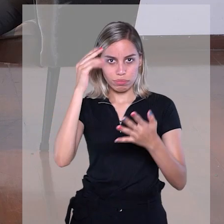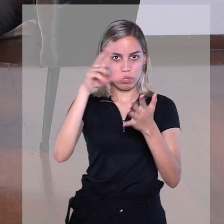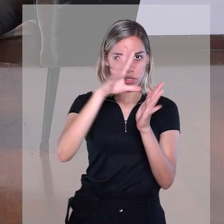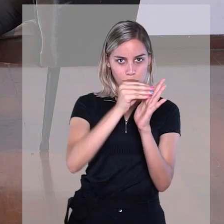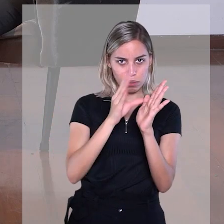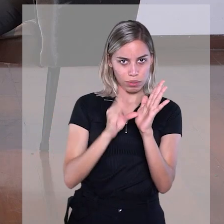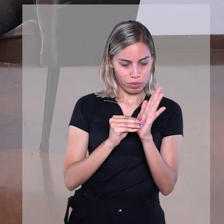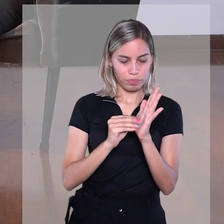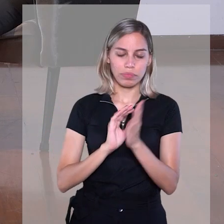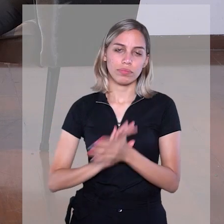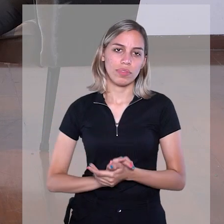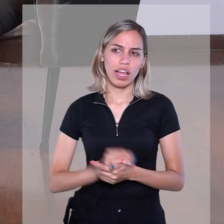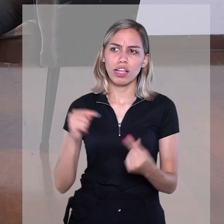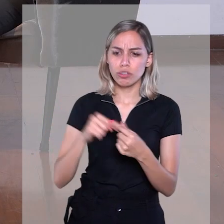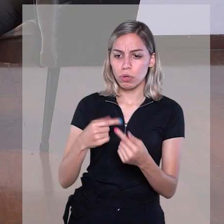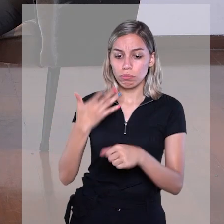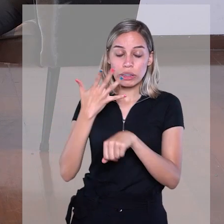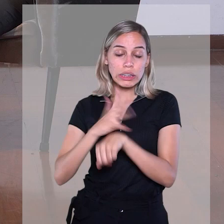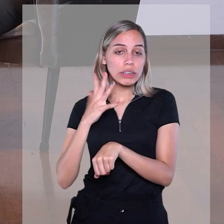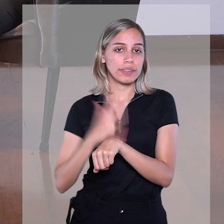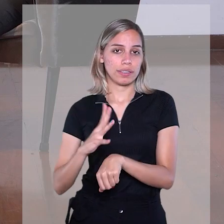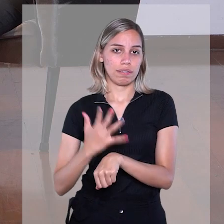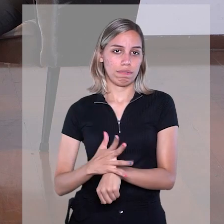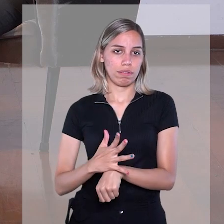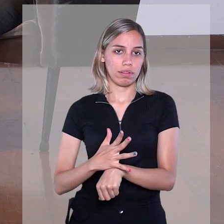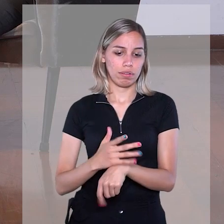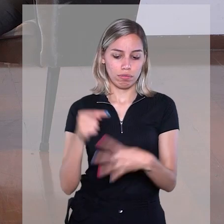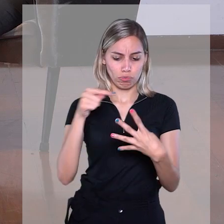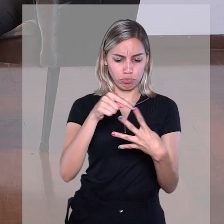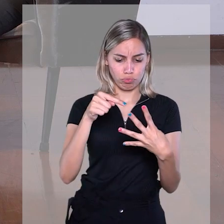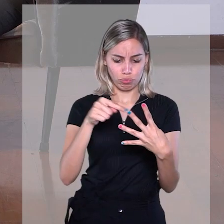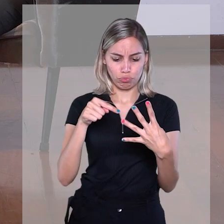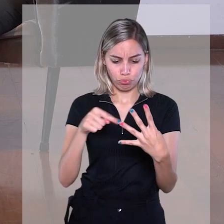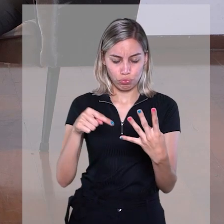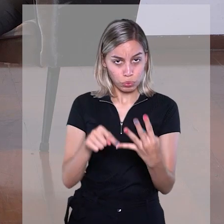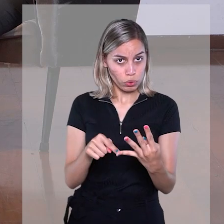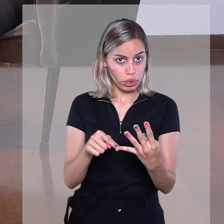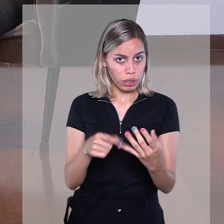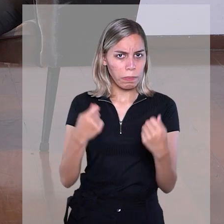competências que eu pude vivenciar desde muito pequeno.